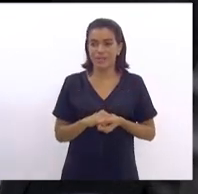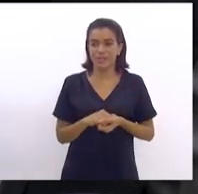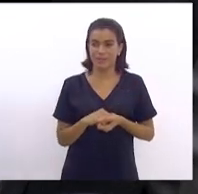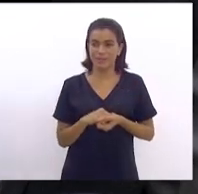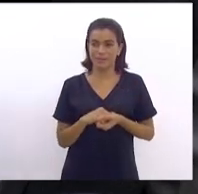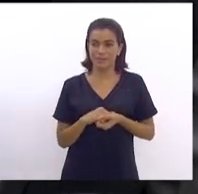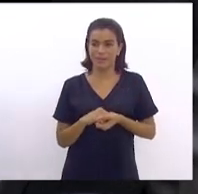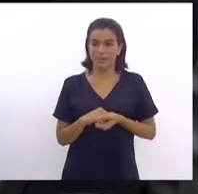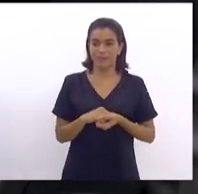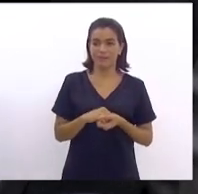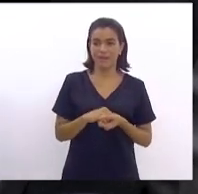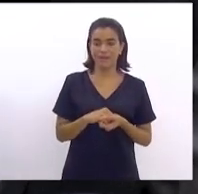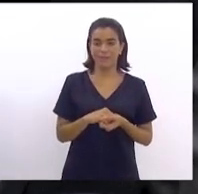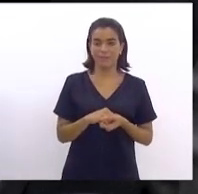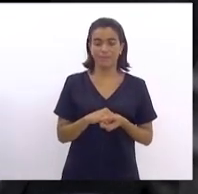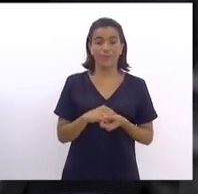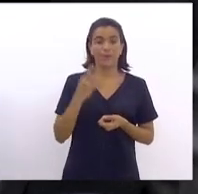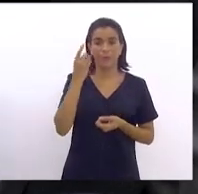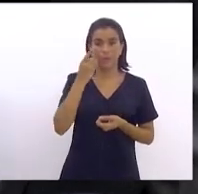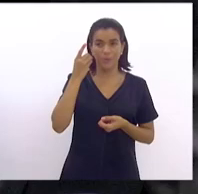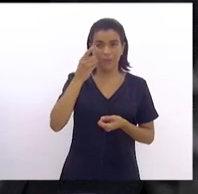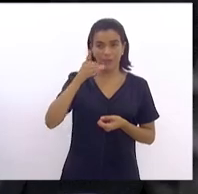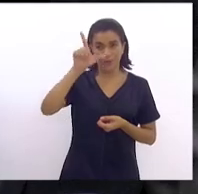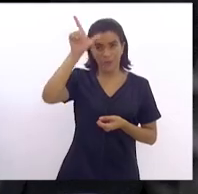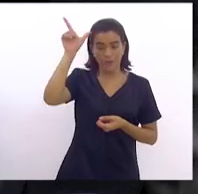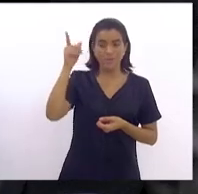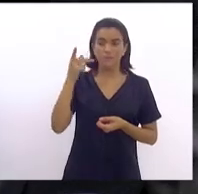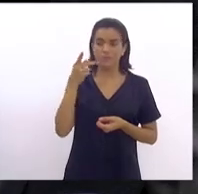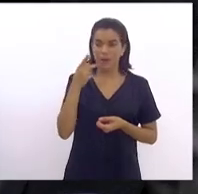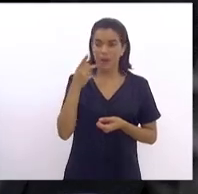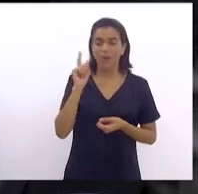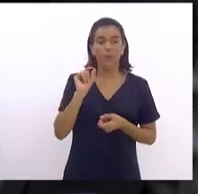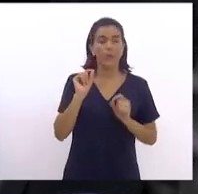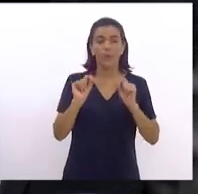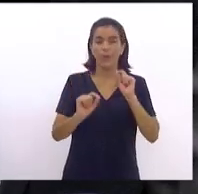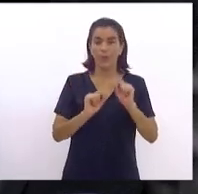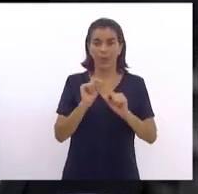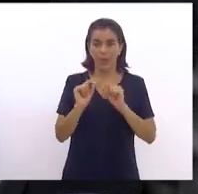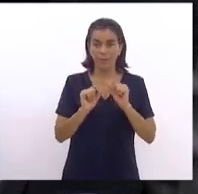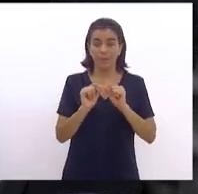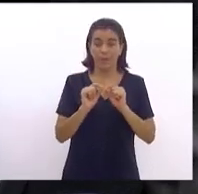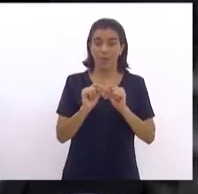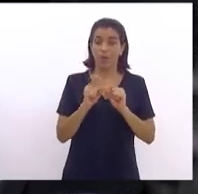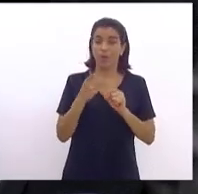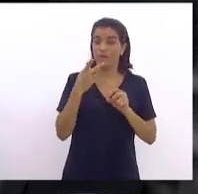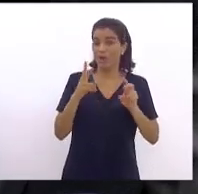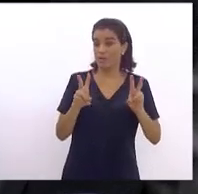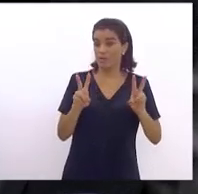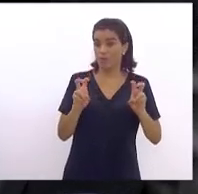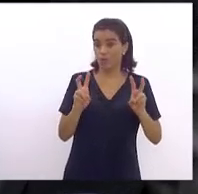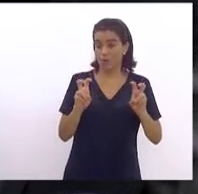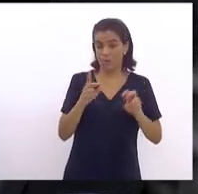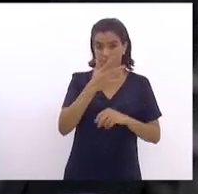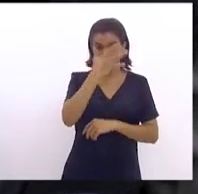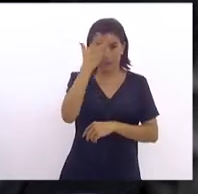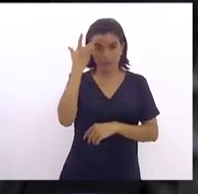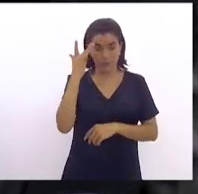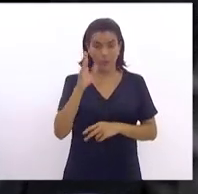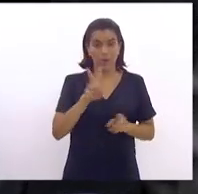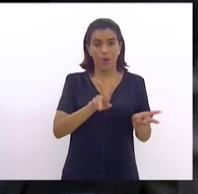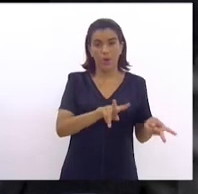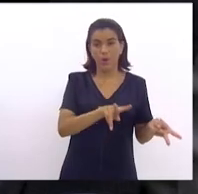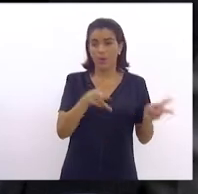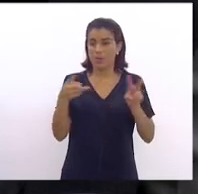do deputado Luiz Paulo, seria, sem sombra de dúvidas, quando diz respeito a pessoal, transferência